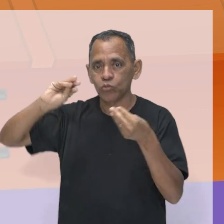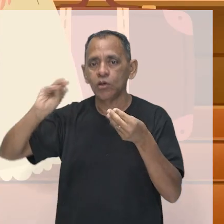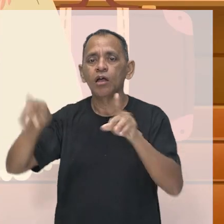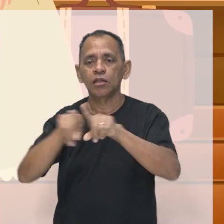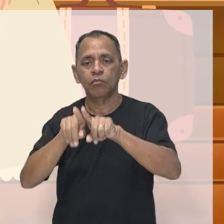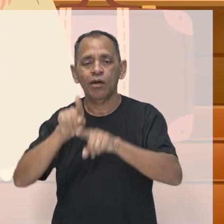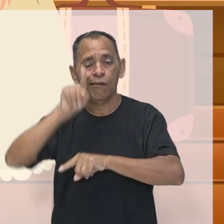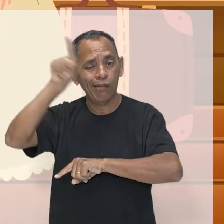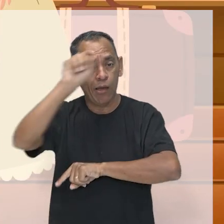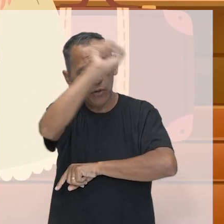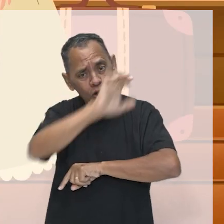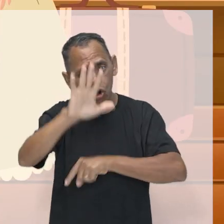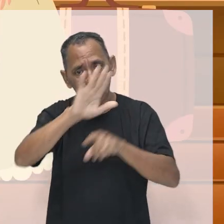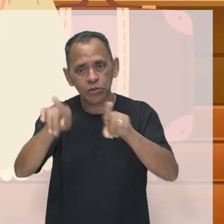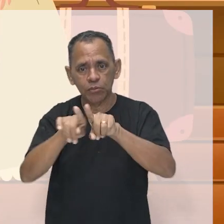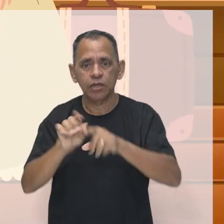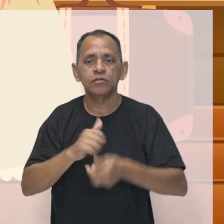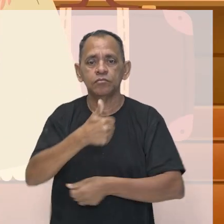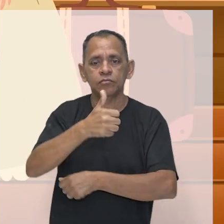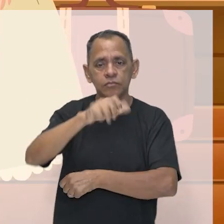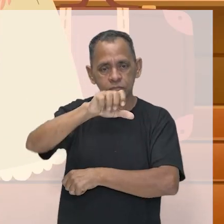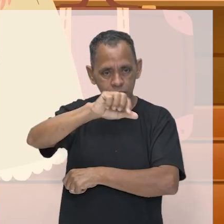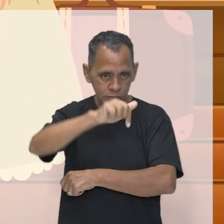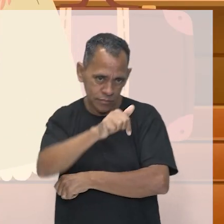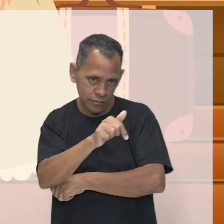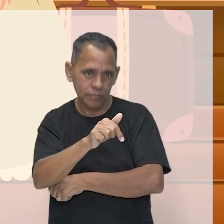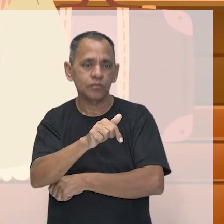novo regime. Em 17 de novembro de